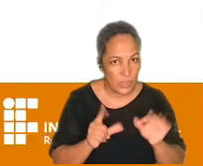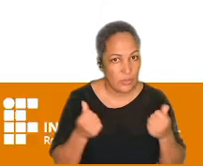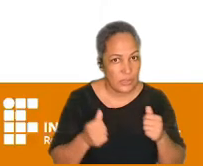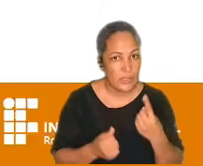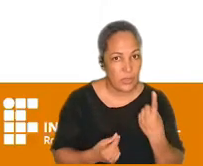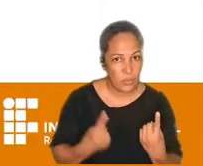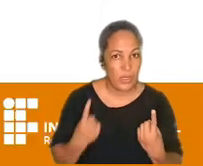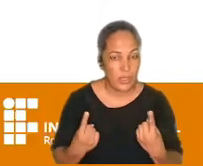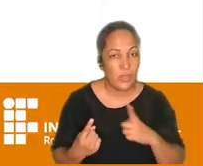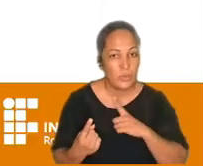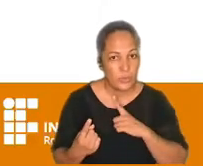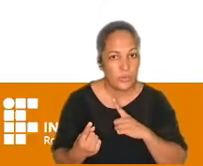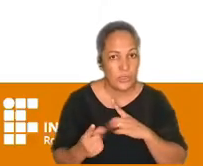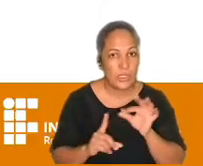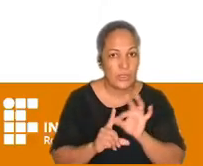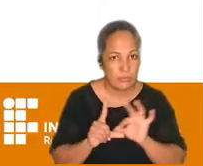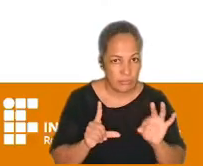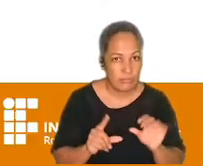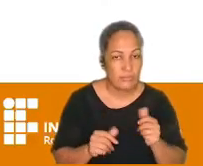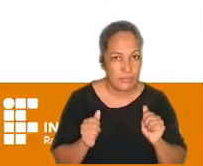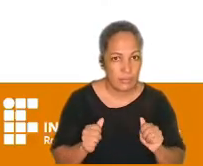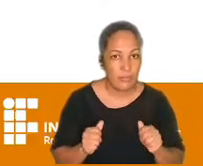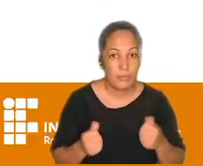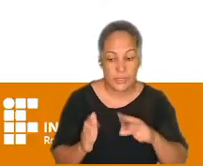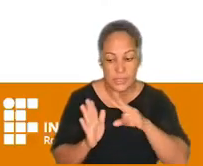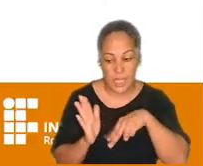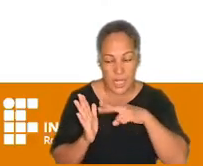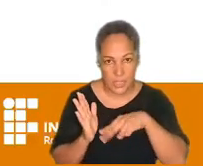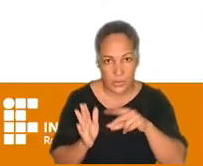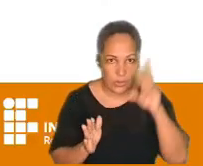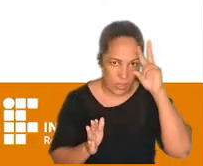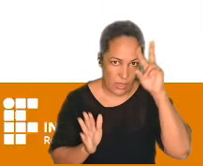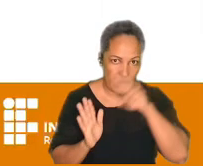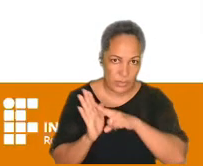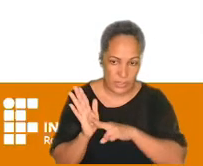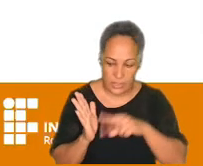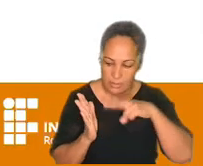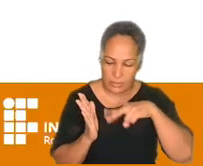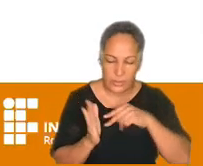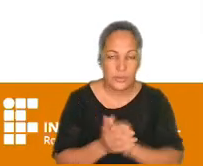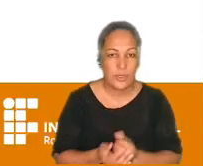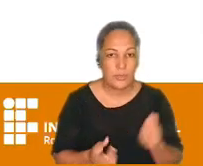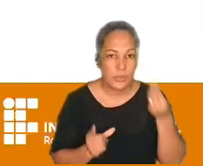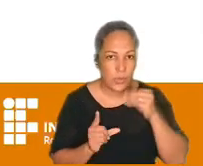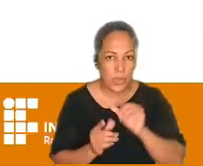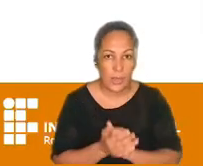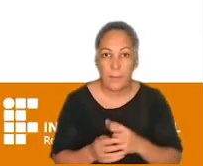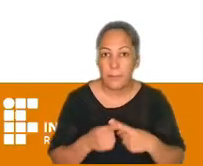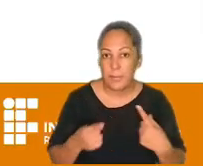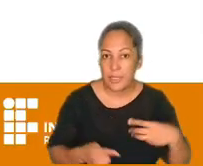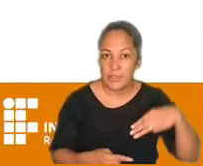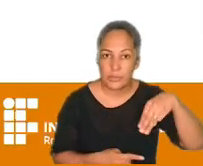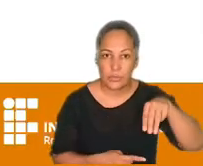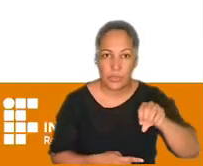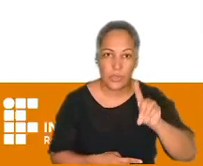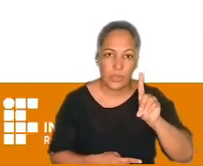diagrama de entidade de relacionamento, porque existe um 1 para 1 na entidade de relacionamento por causa das leituras. Lembra das regrinhas das leituras? Tem que colocar. Mas agora, no